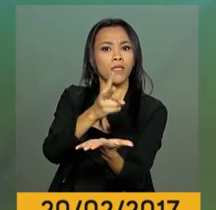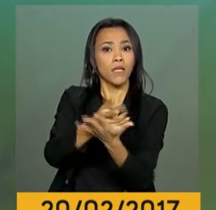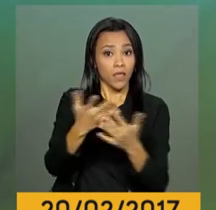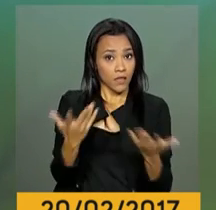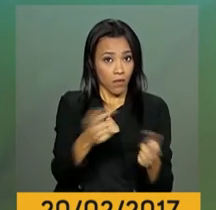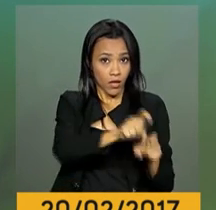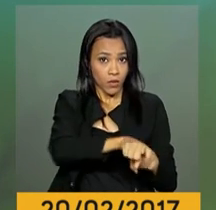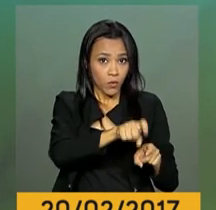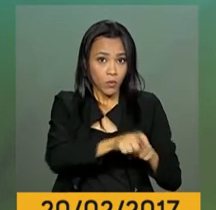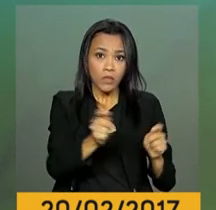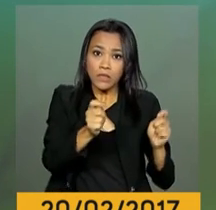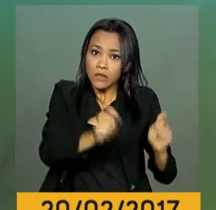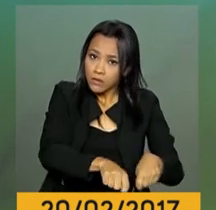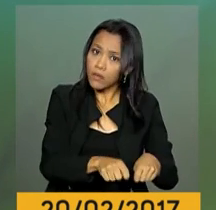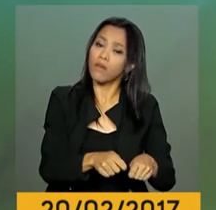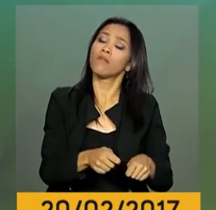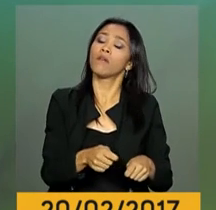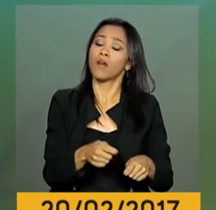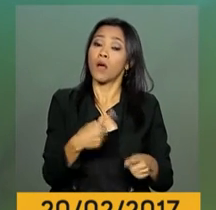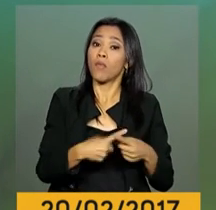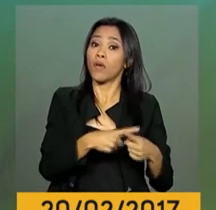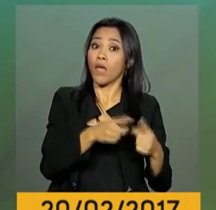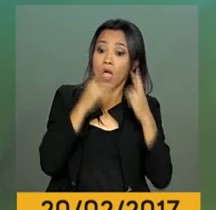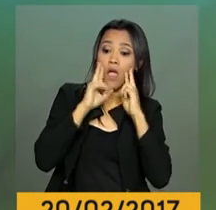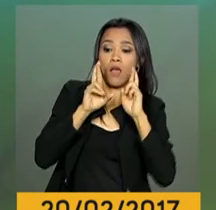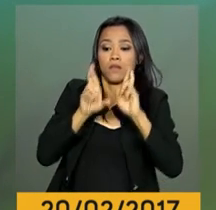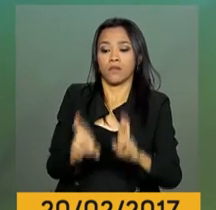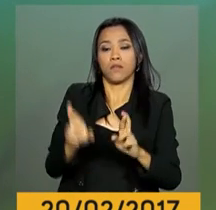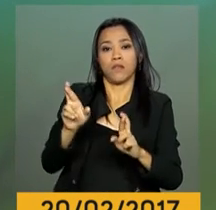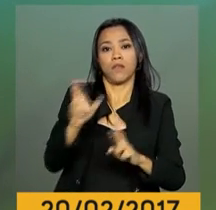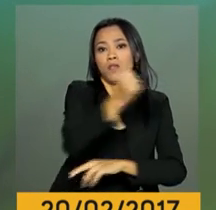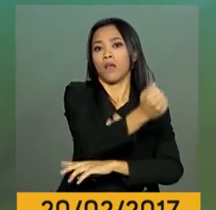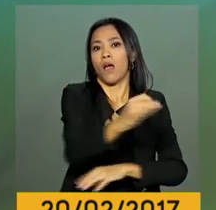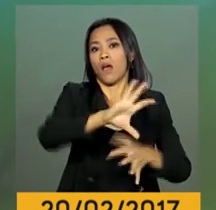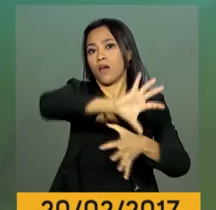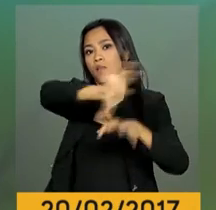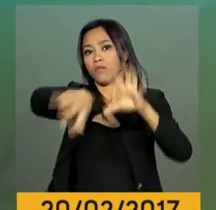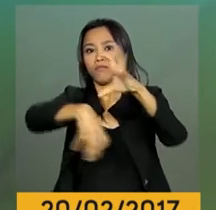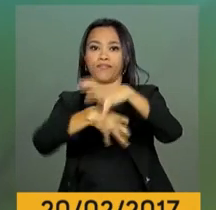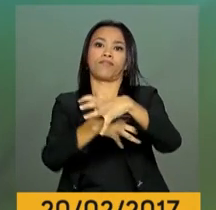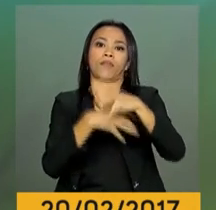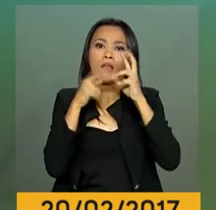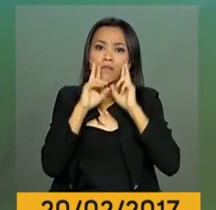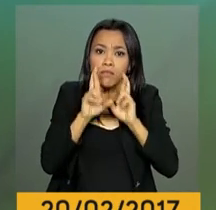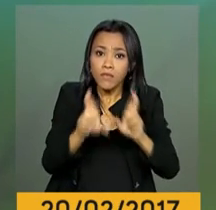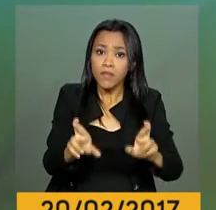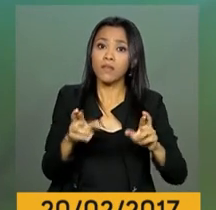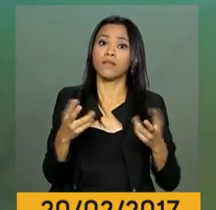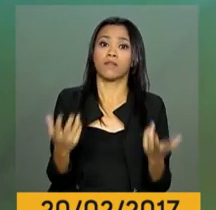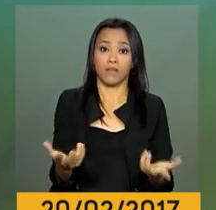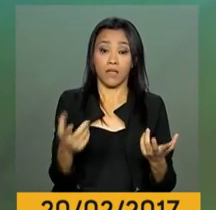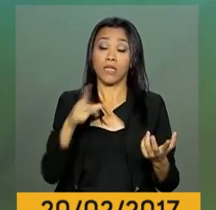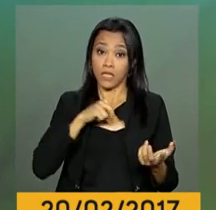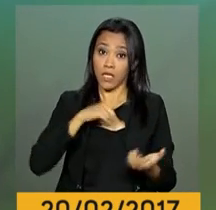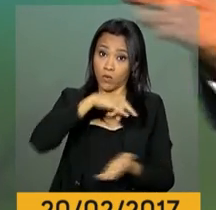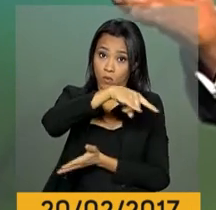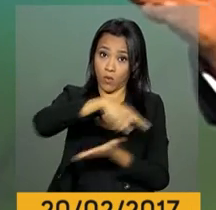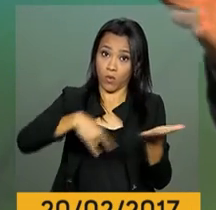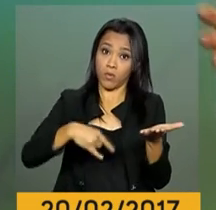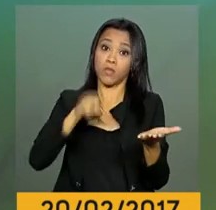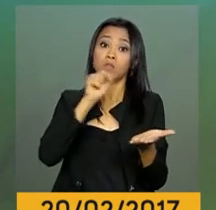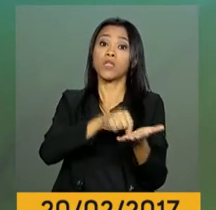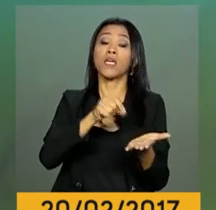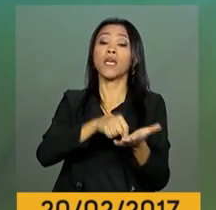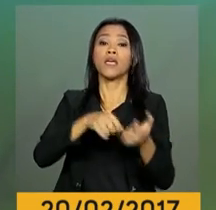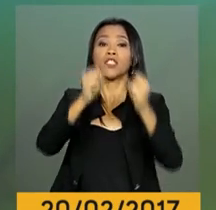sustentável. Ele leva em conta o meio ambiente, portanto, está de acordo com um documento que eu entreguei na ONU, que é o Acordo de Paris, que exatamente